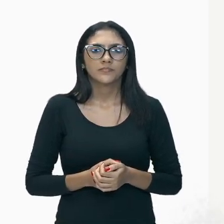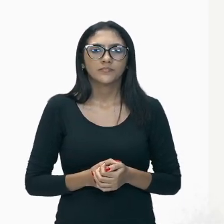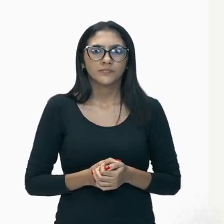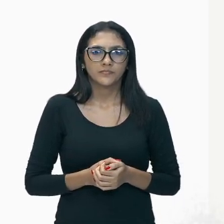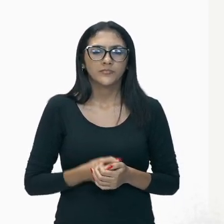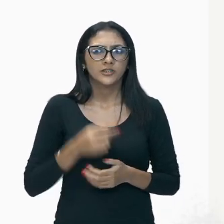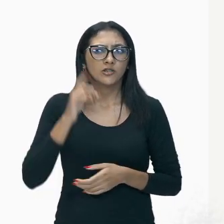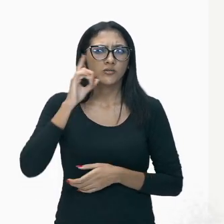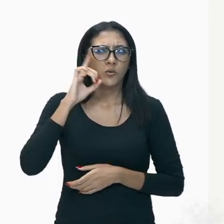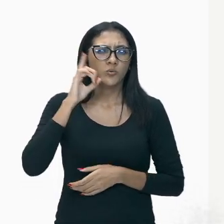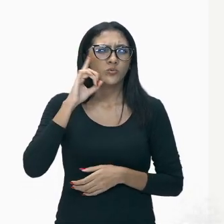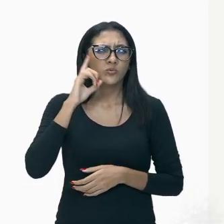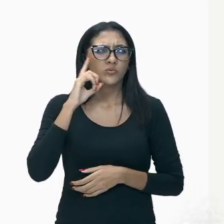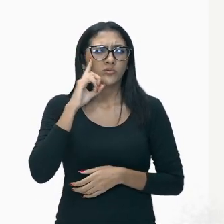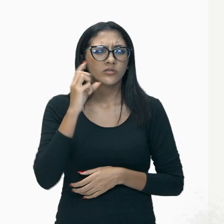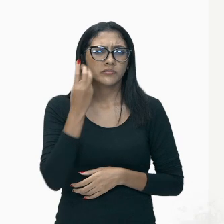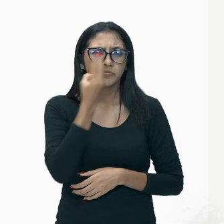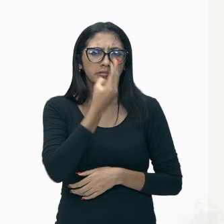por dia.